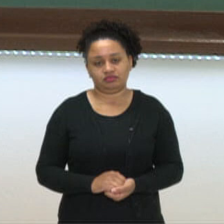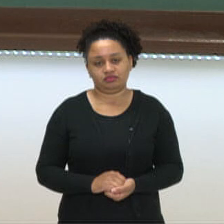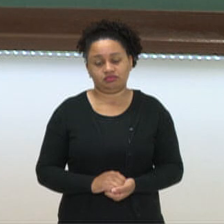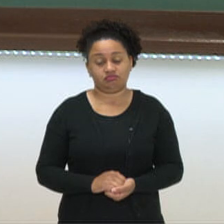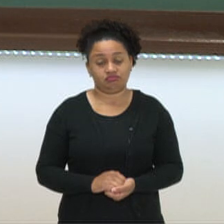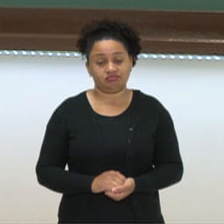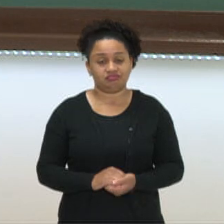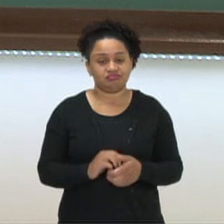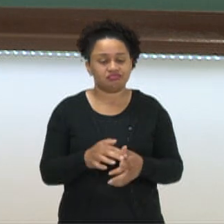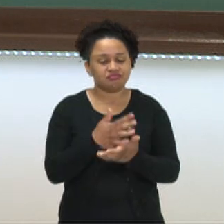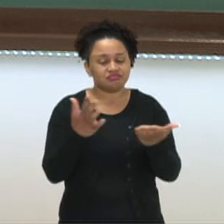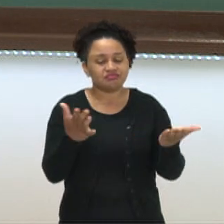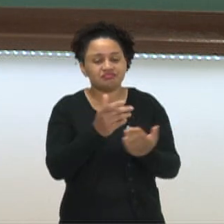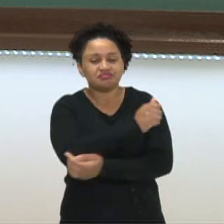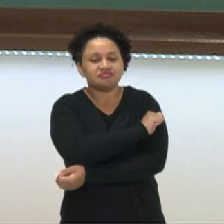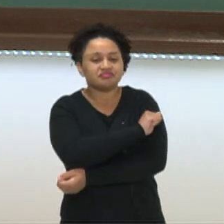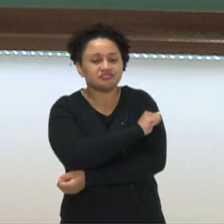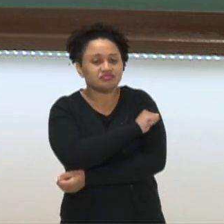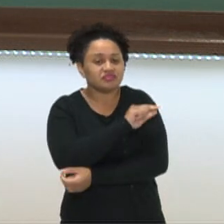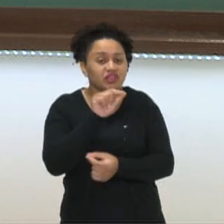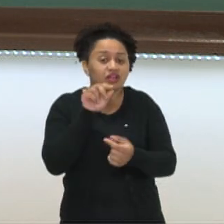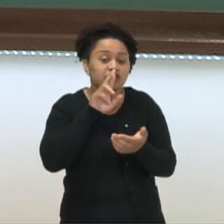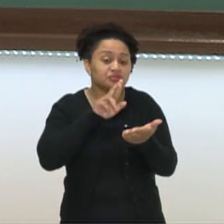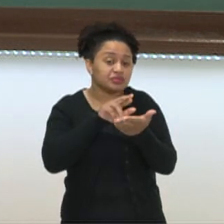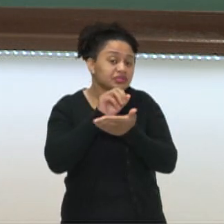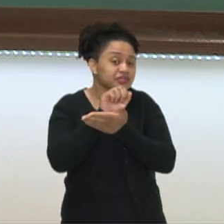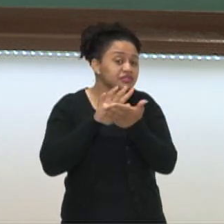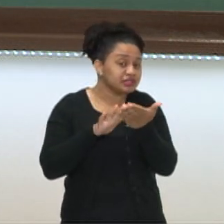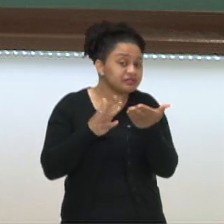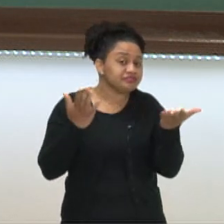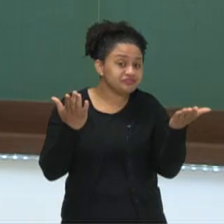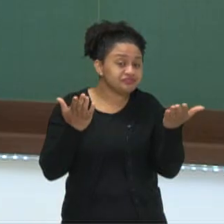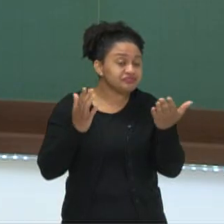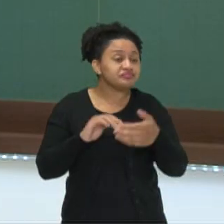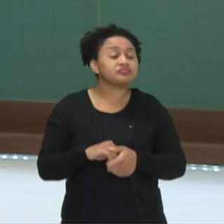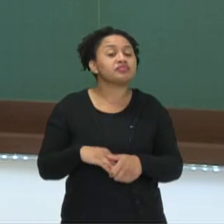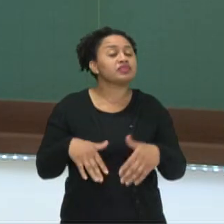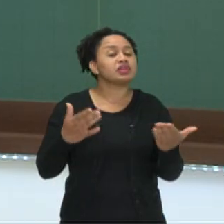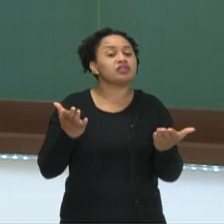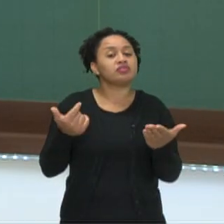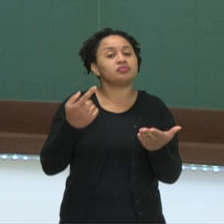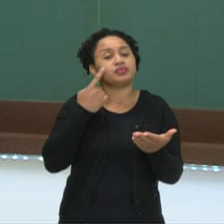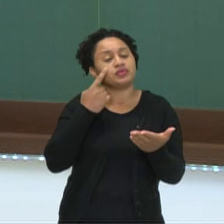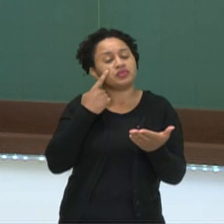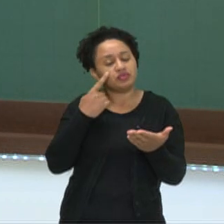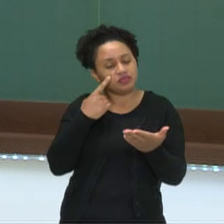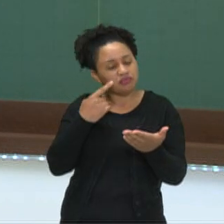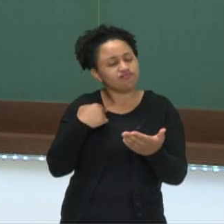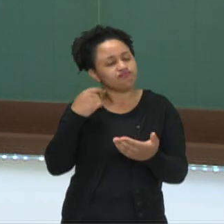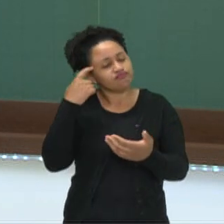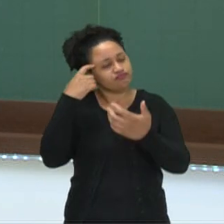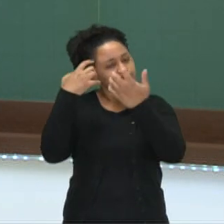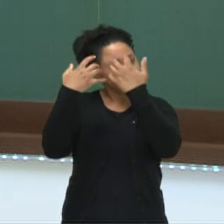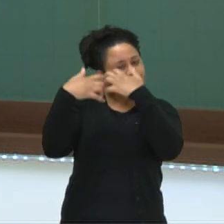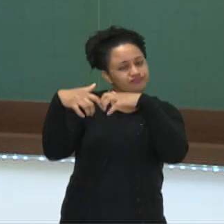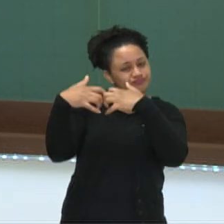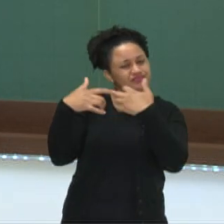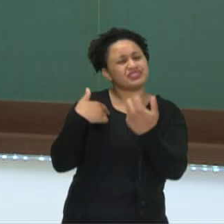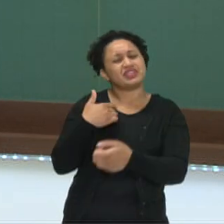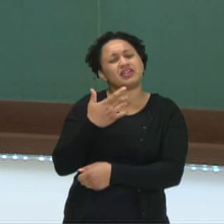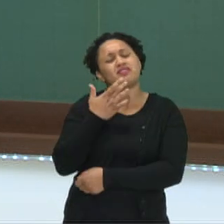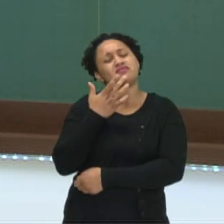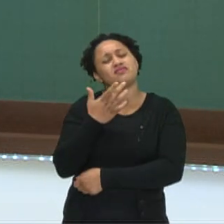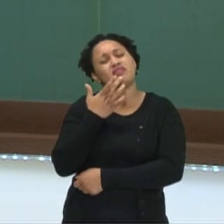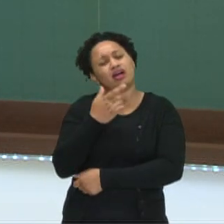E aí, turma, fez o exercício? Vamos conferir aqui então? Pensou bem? Tá meio fácil, né?